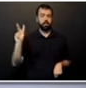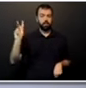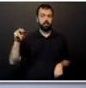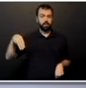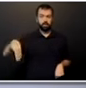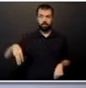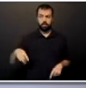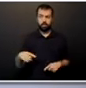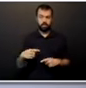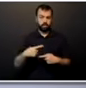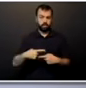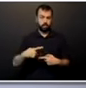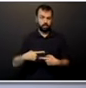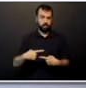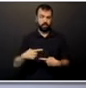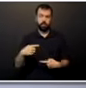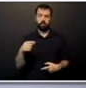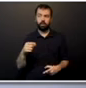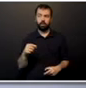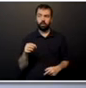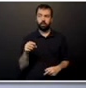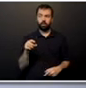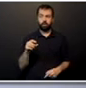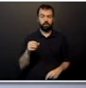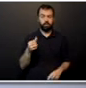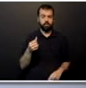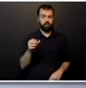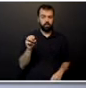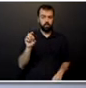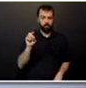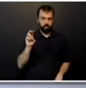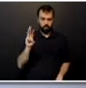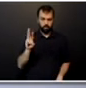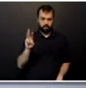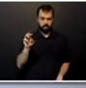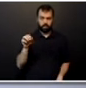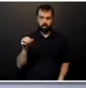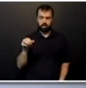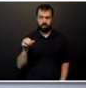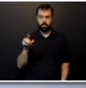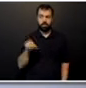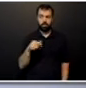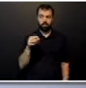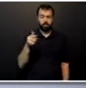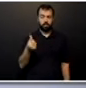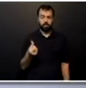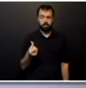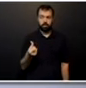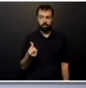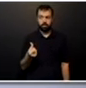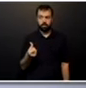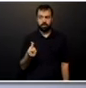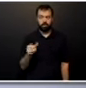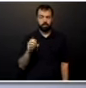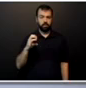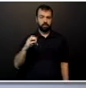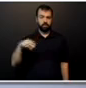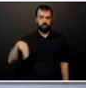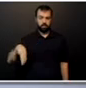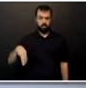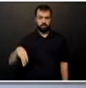a distância real que é de 72 km e a distância no mapa que é de